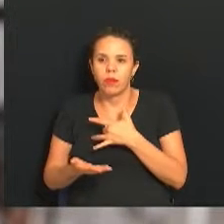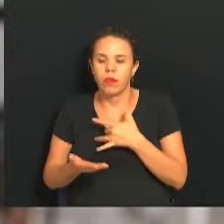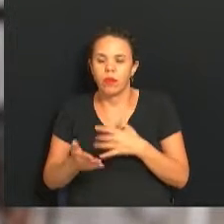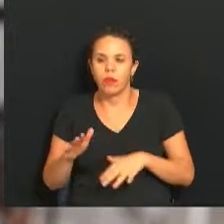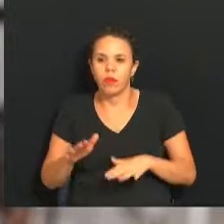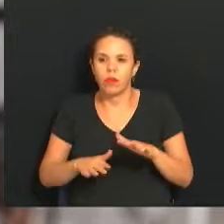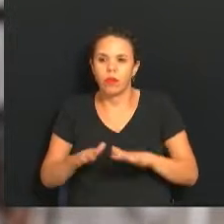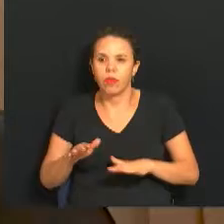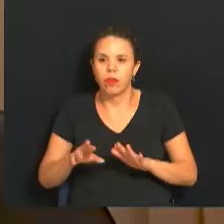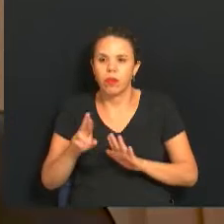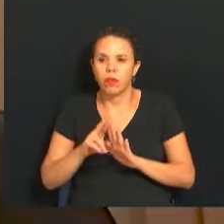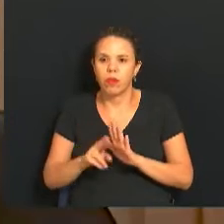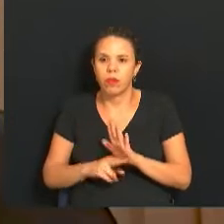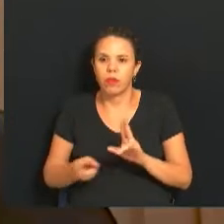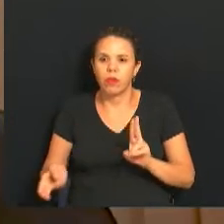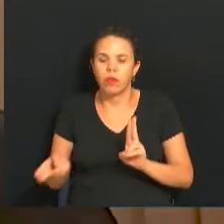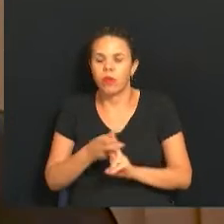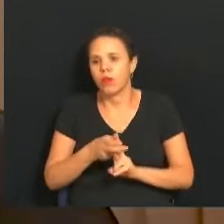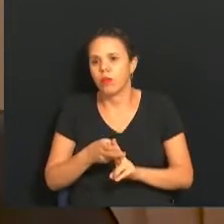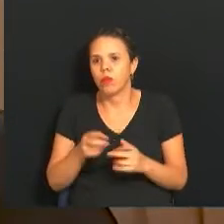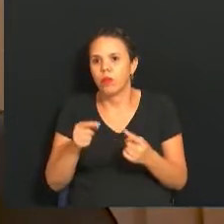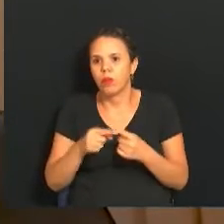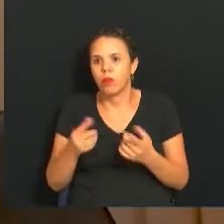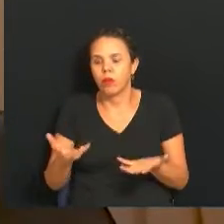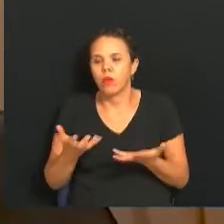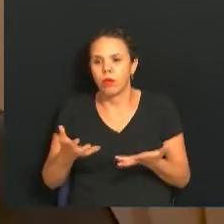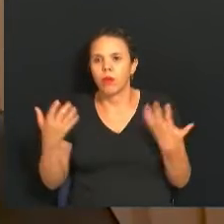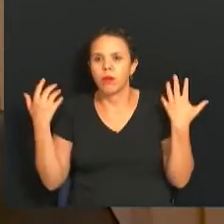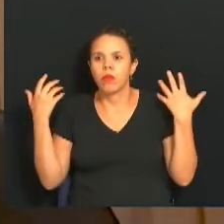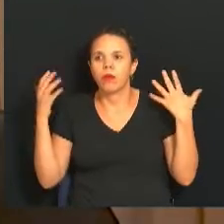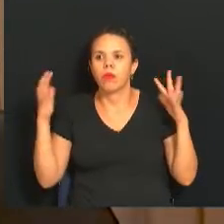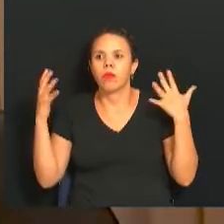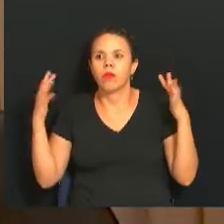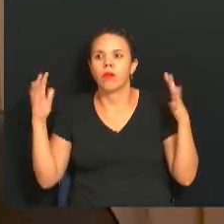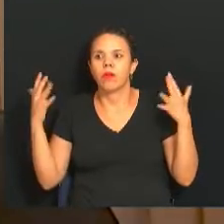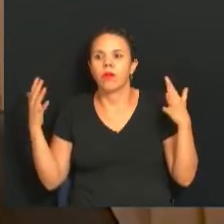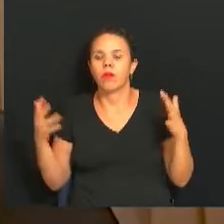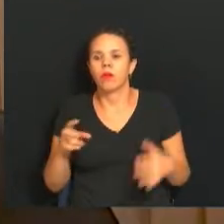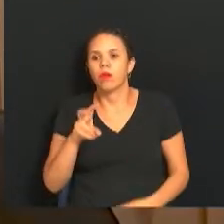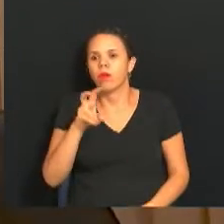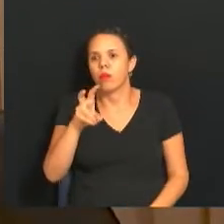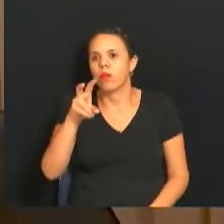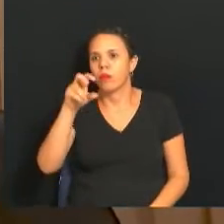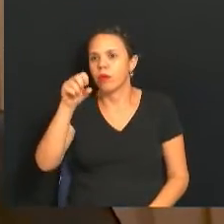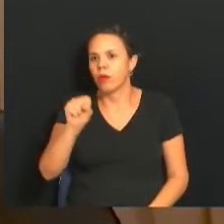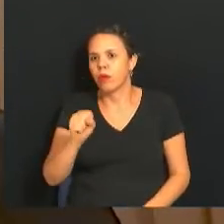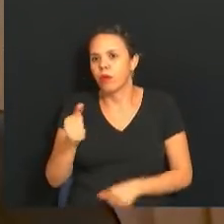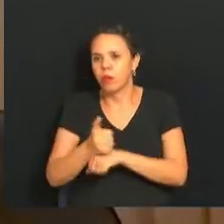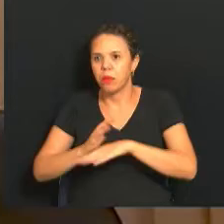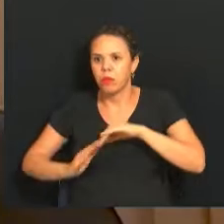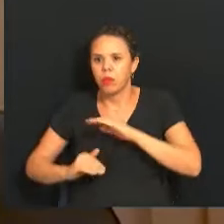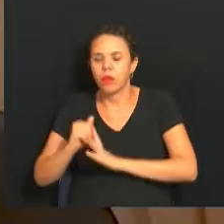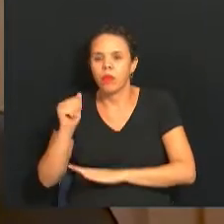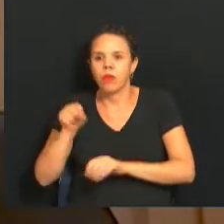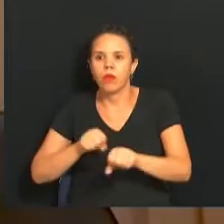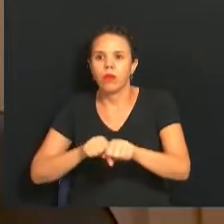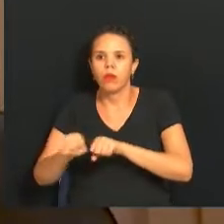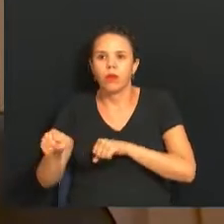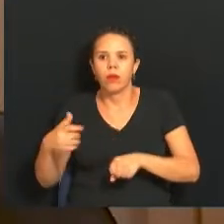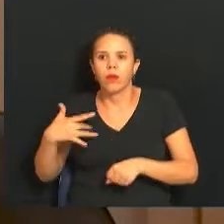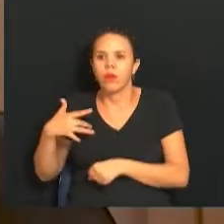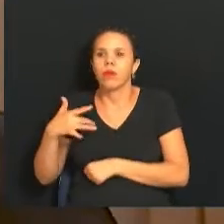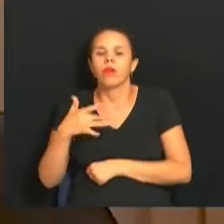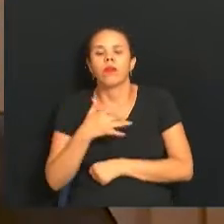os princípios do SUS. Eu quero aqui parabenizar esses 58 profissionais que foram formados na área da saúde,